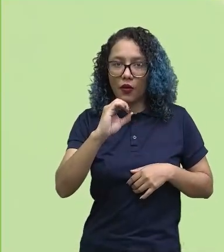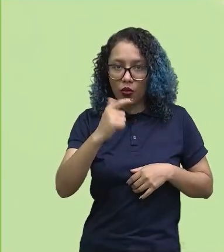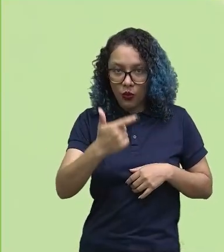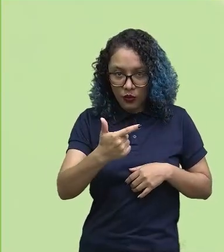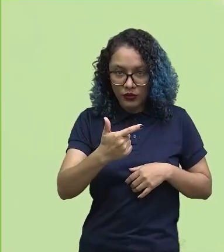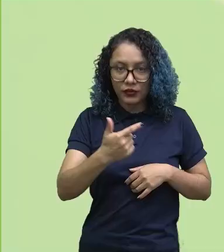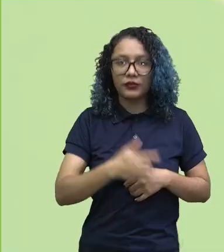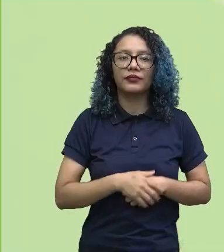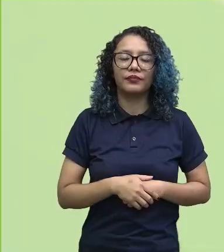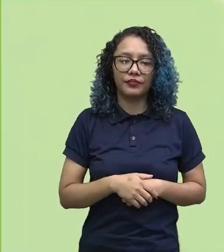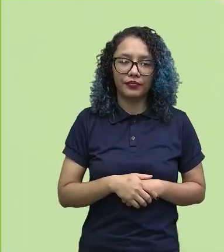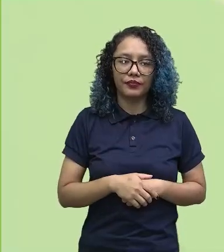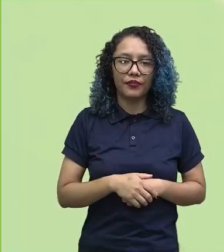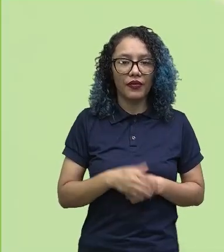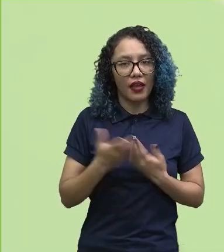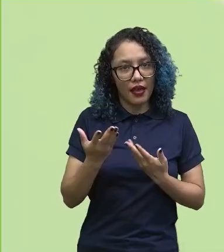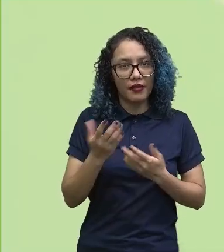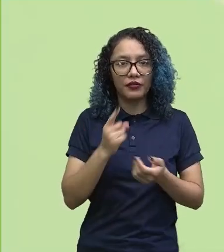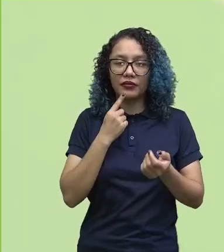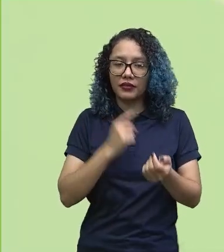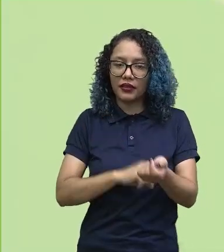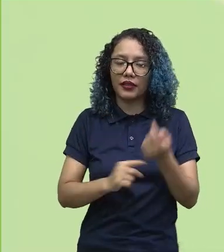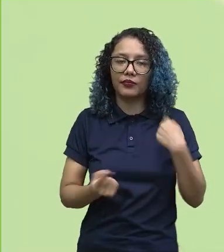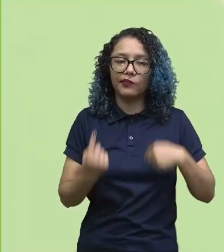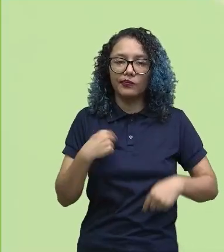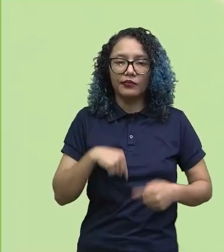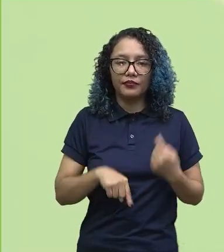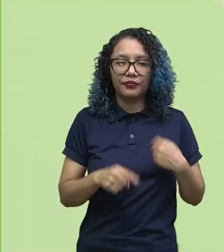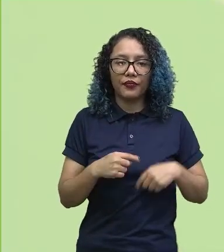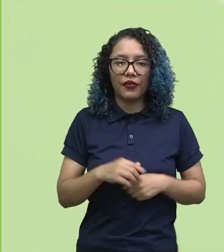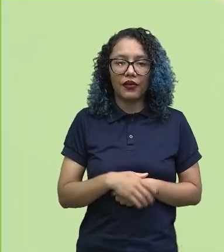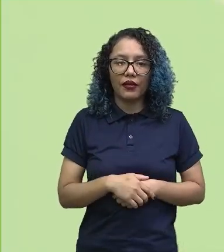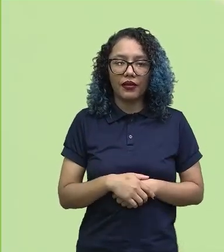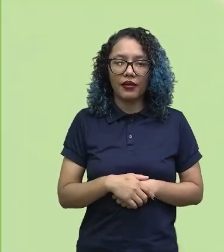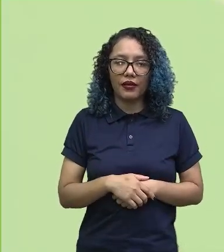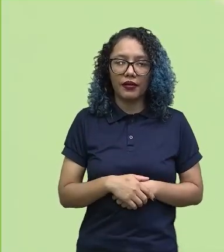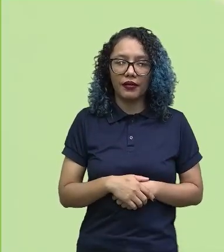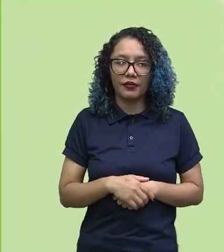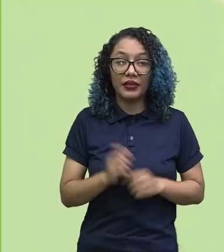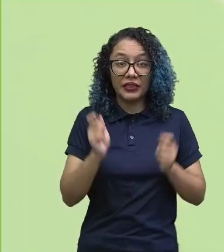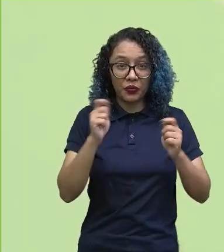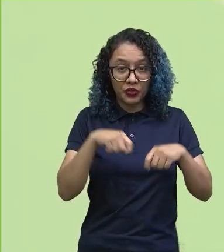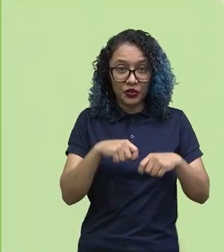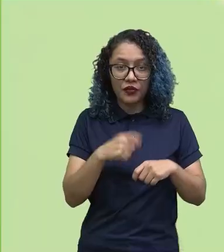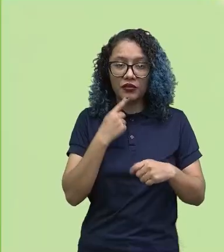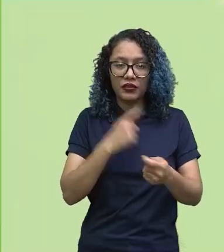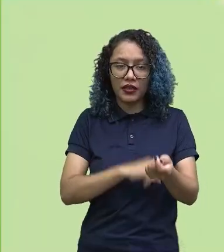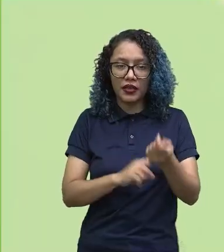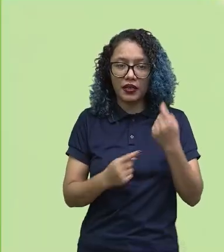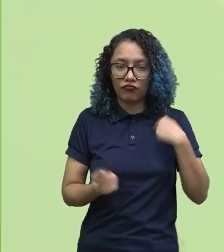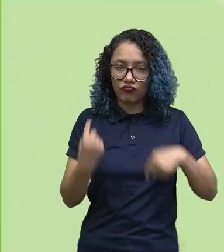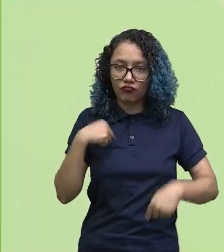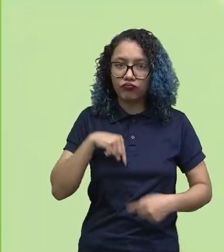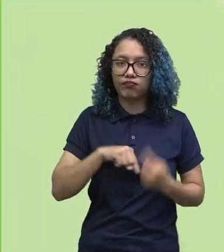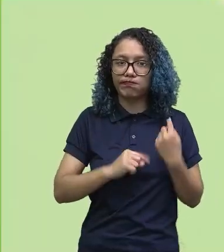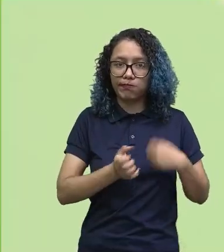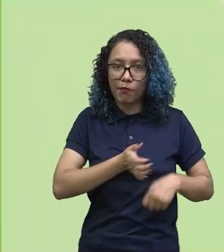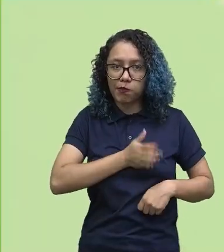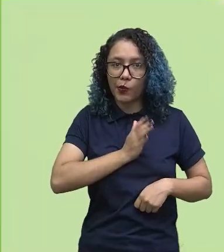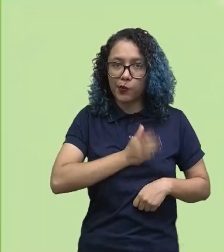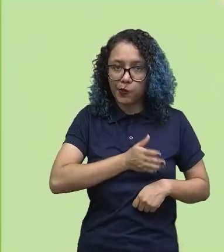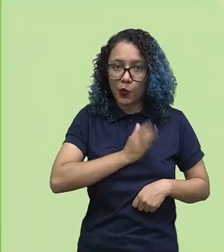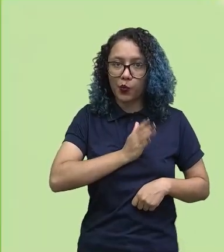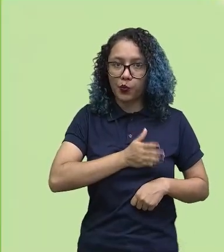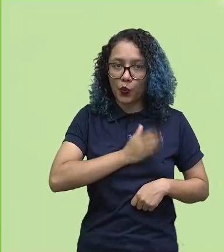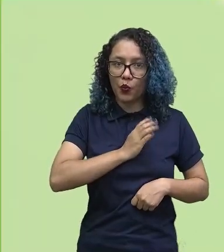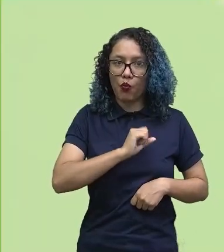a circulação do sangue pelo nosso corpo. Quem vai estar atuando para que esse sangue circule é o sangue, né? Que vai estar bombeando ali,